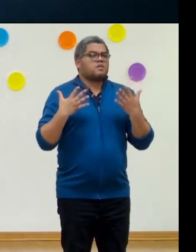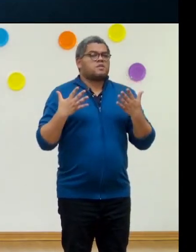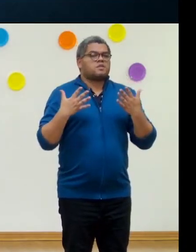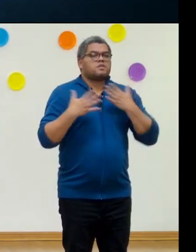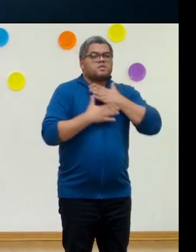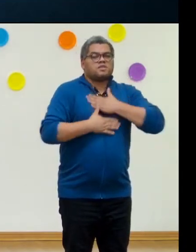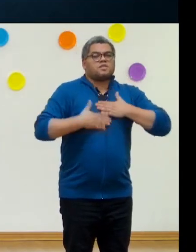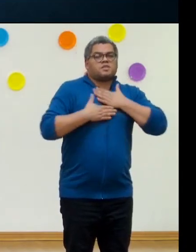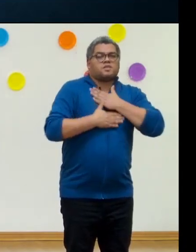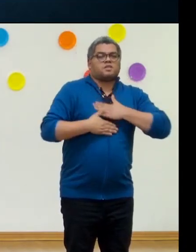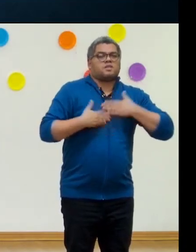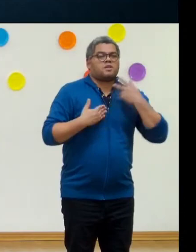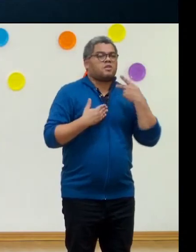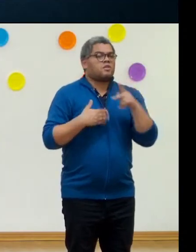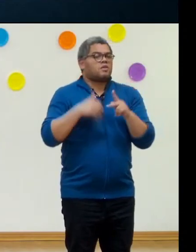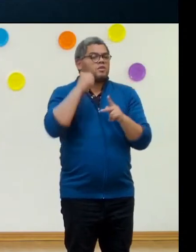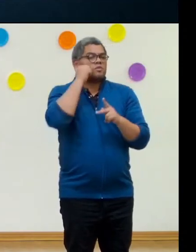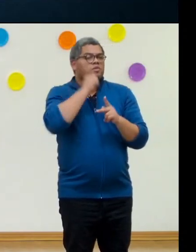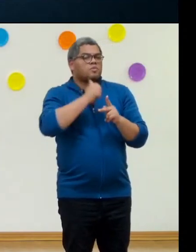isso mesmo, é com a tua mulher.